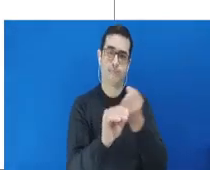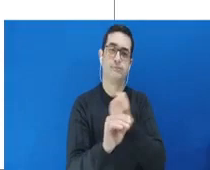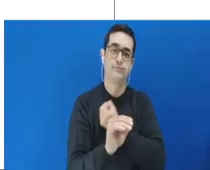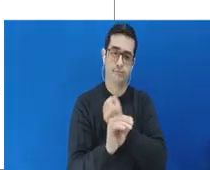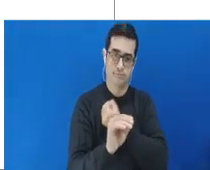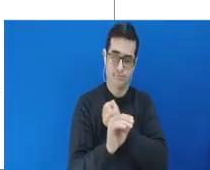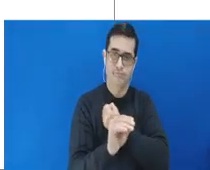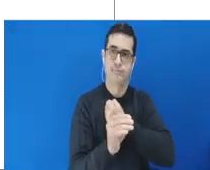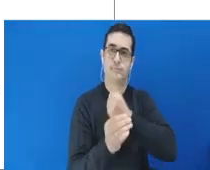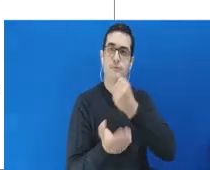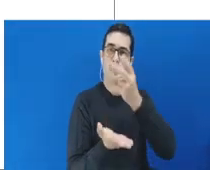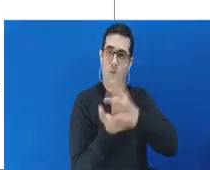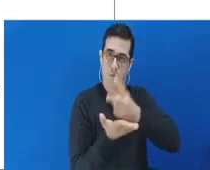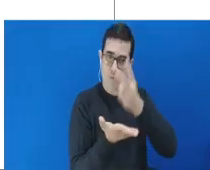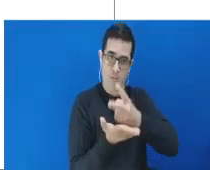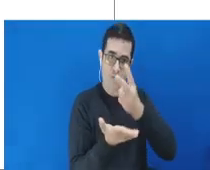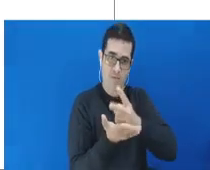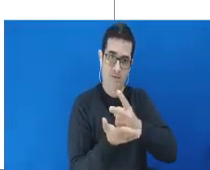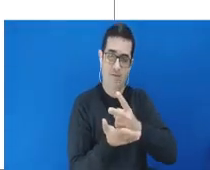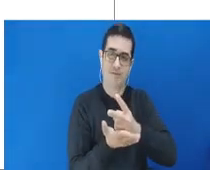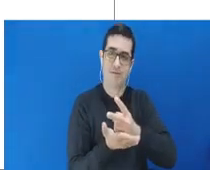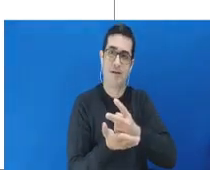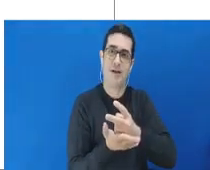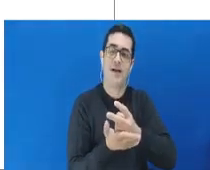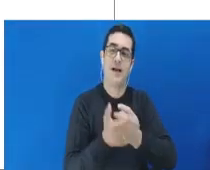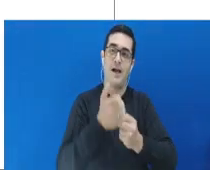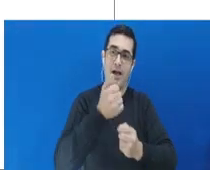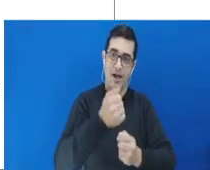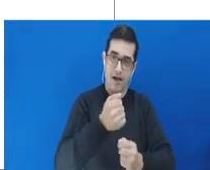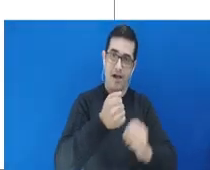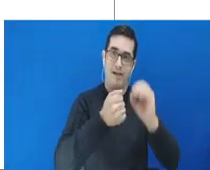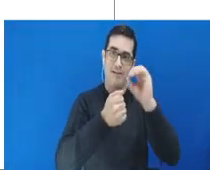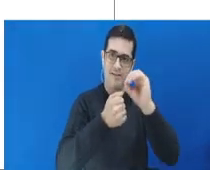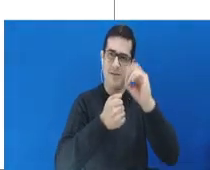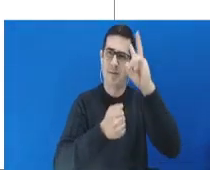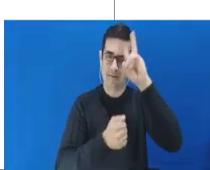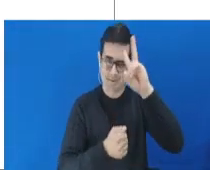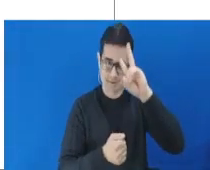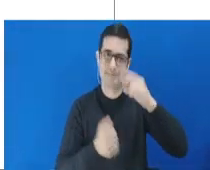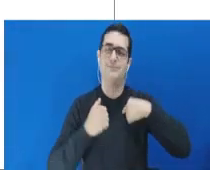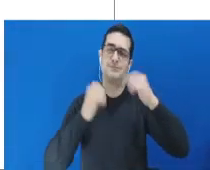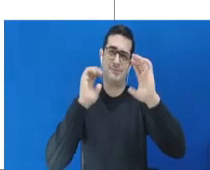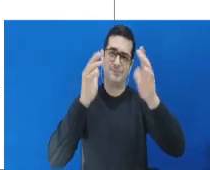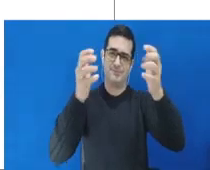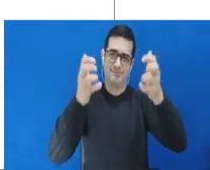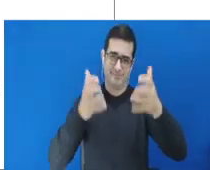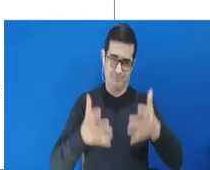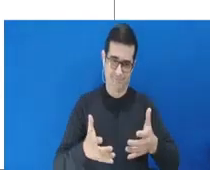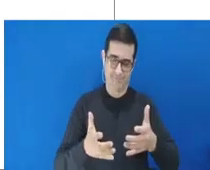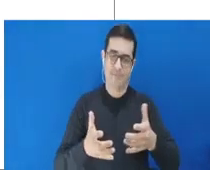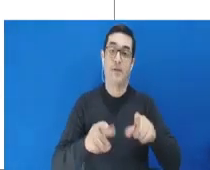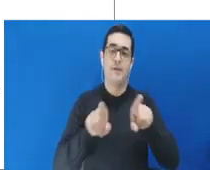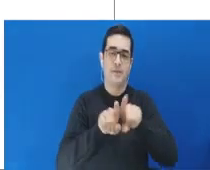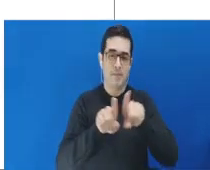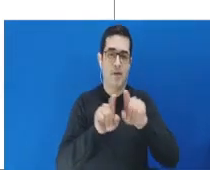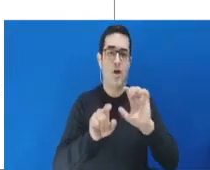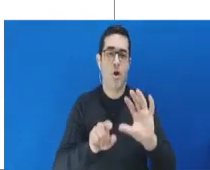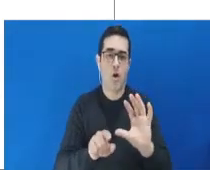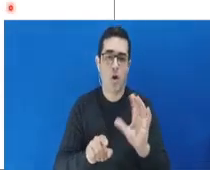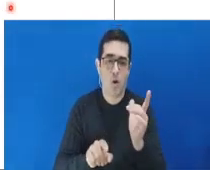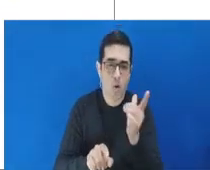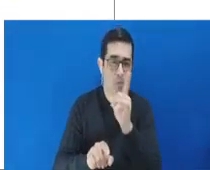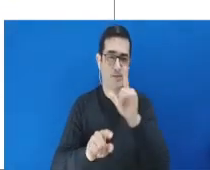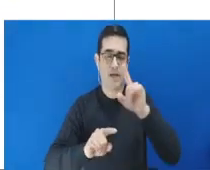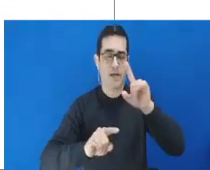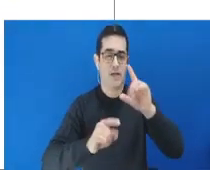zero. A gente viu isso na última aula. E, inclusive, ele consegue calcular a variação da energia entre um nível